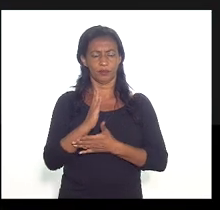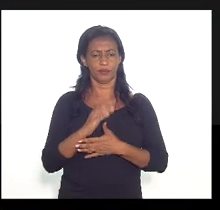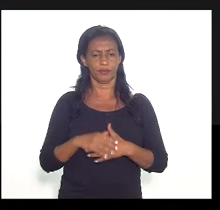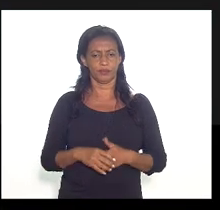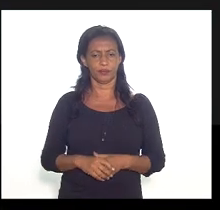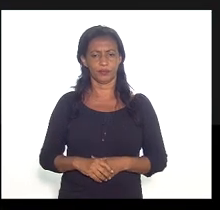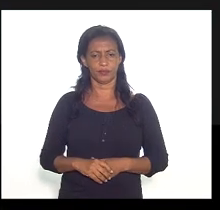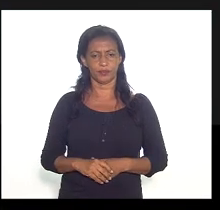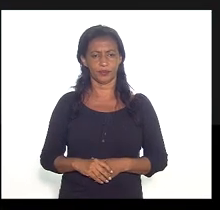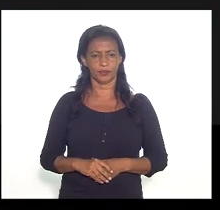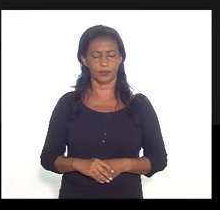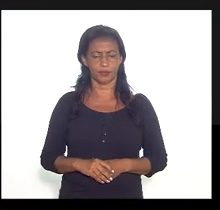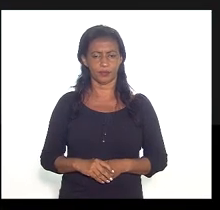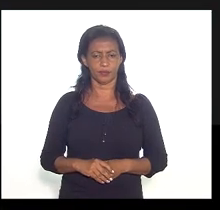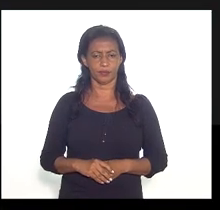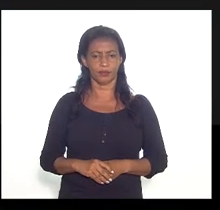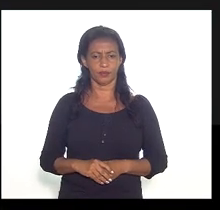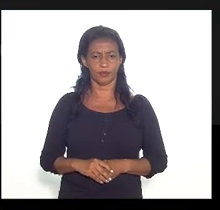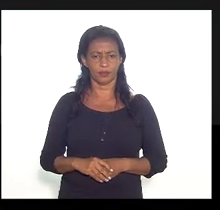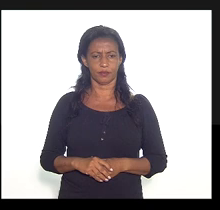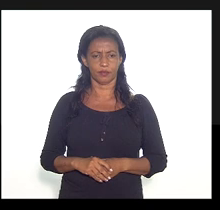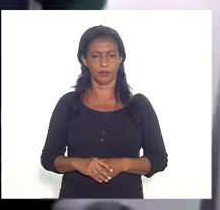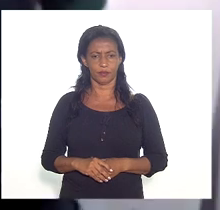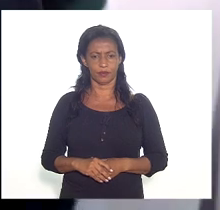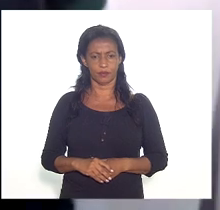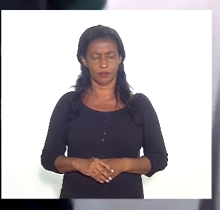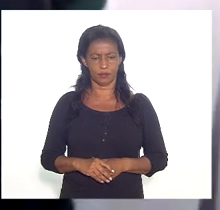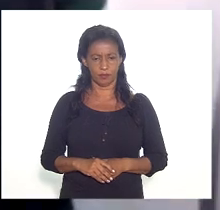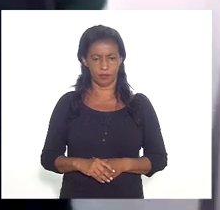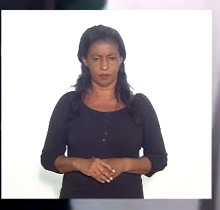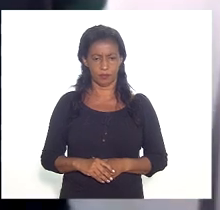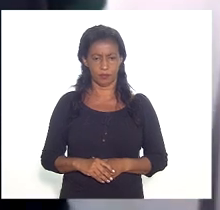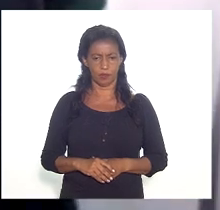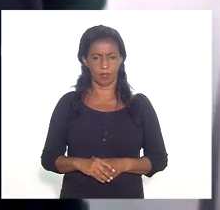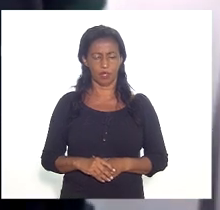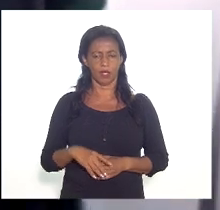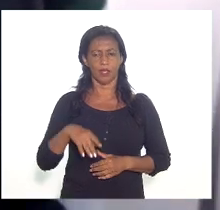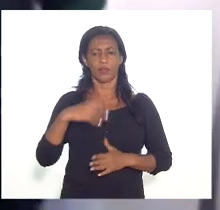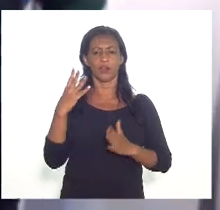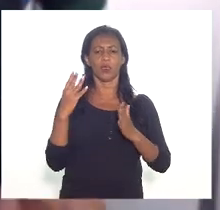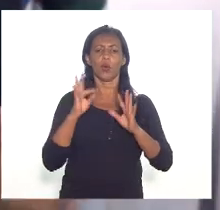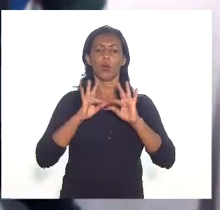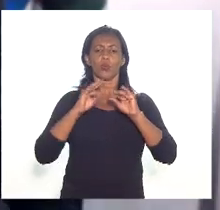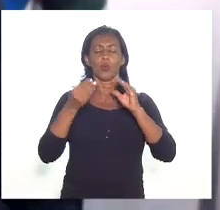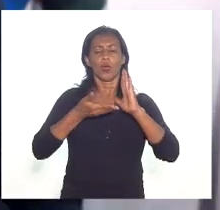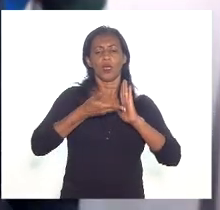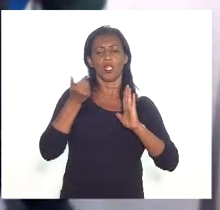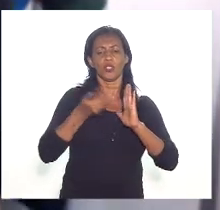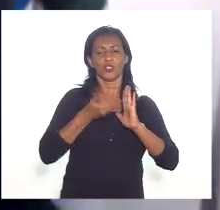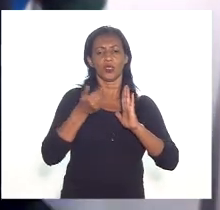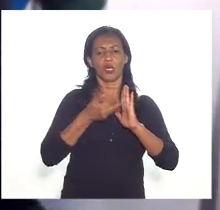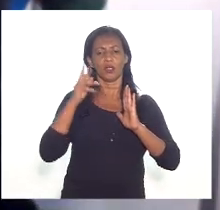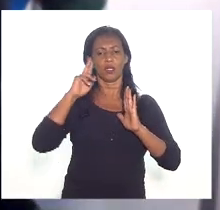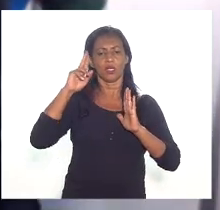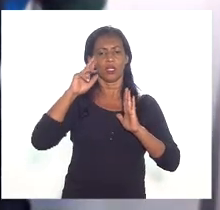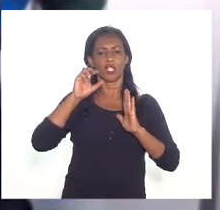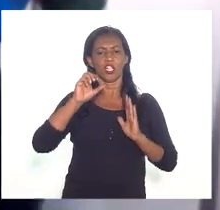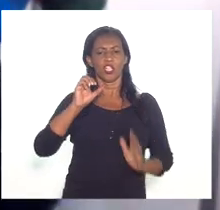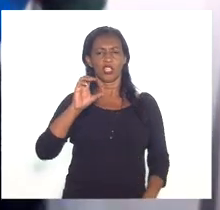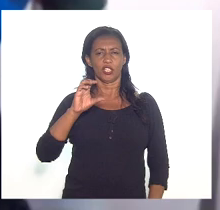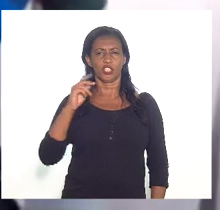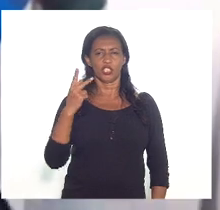Vai autógrafo. Ficam prejudicados todos os pedidos de destaque para a retirada do líder do PSL, Charles